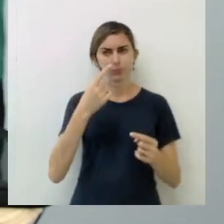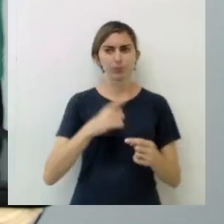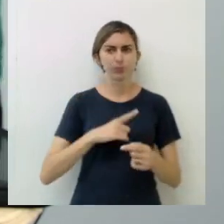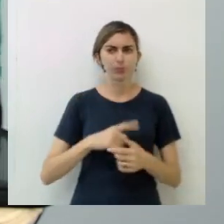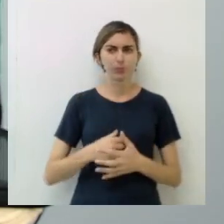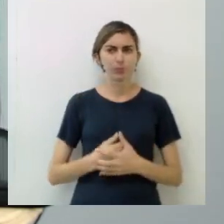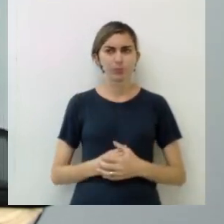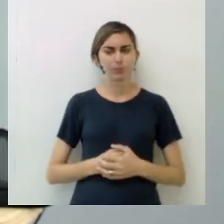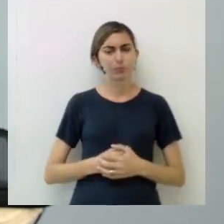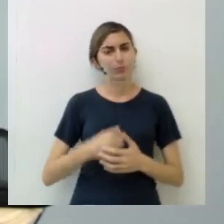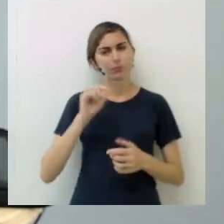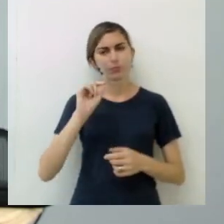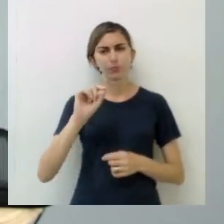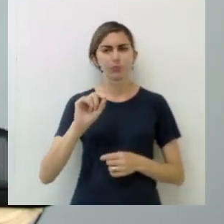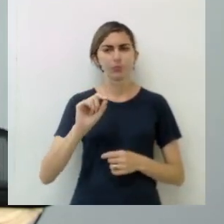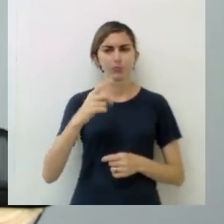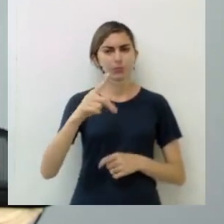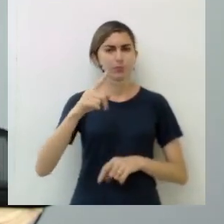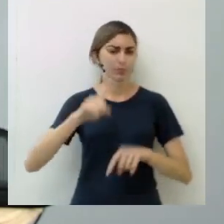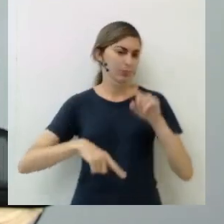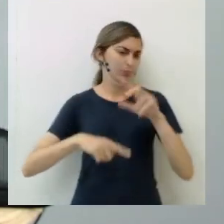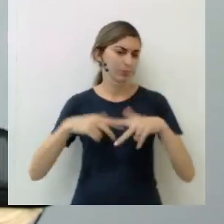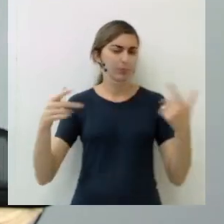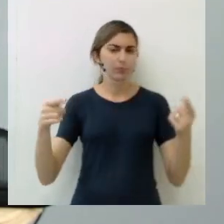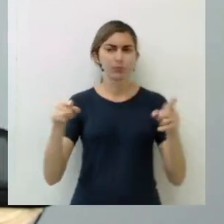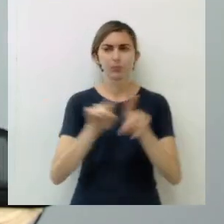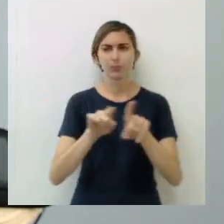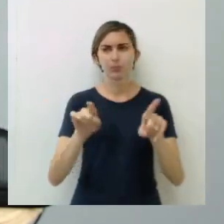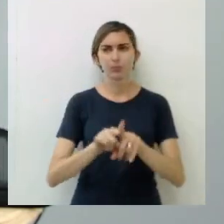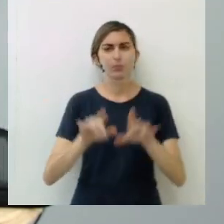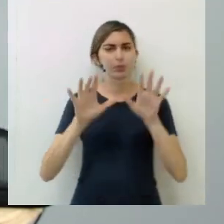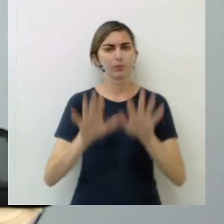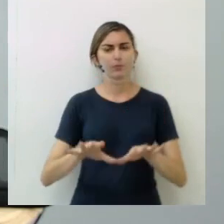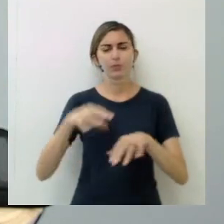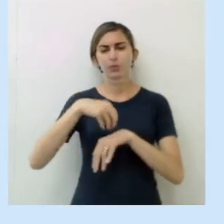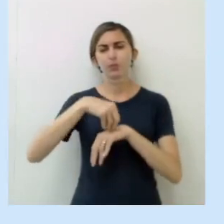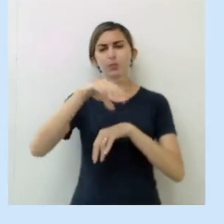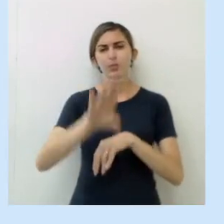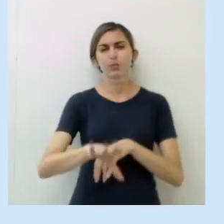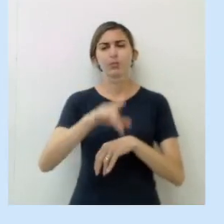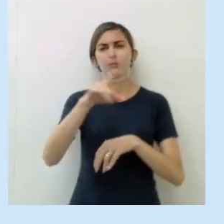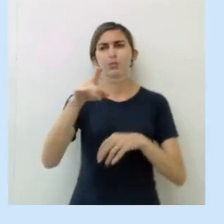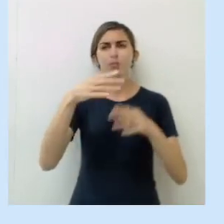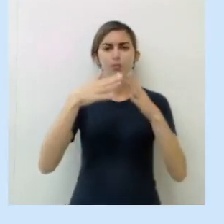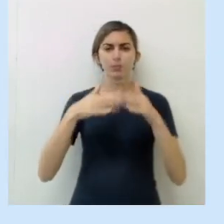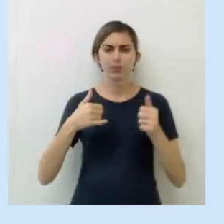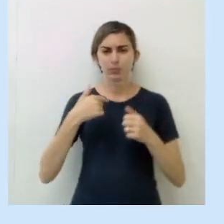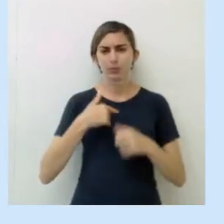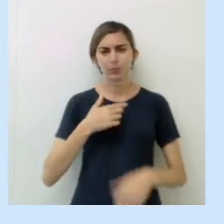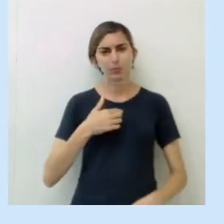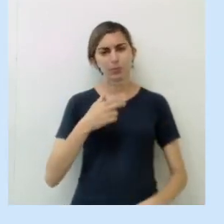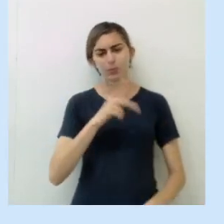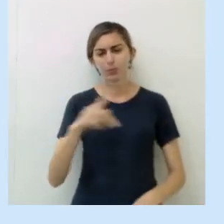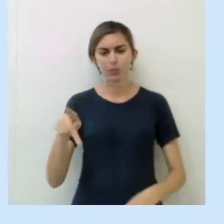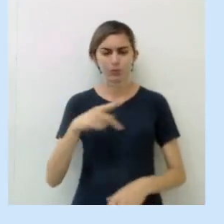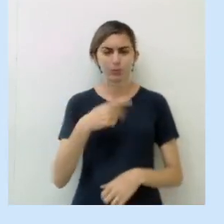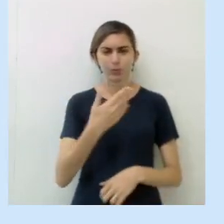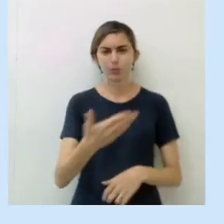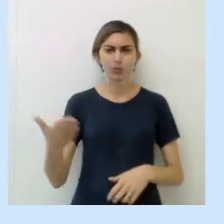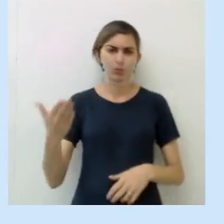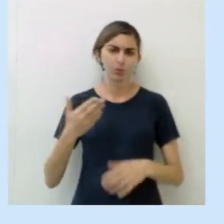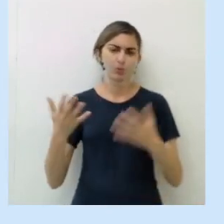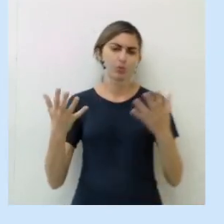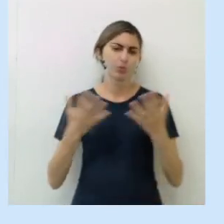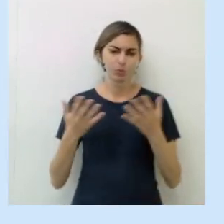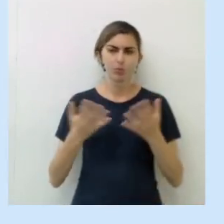aí que esse material também fica disponível lá. Você pode pedir a mim, professor, professora, lá que você